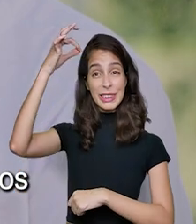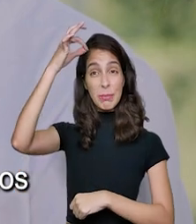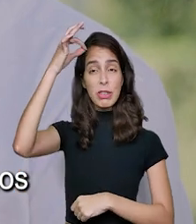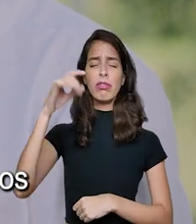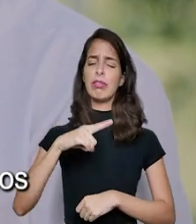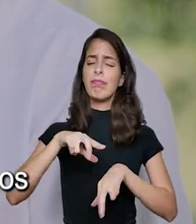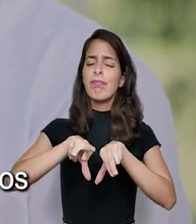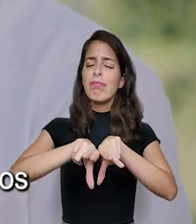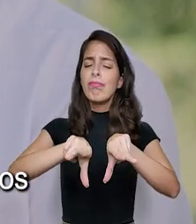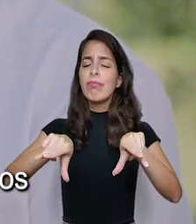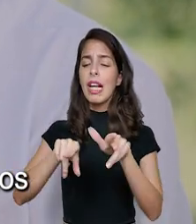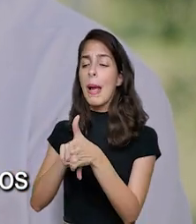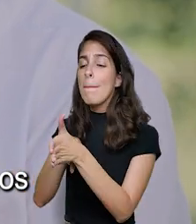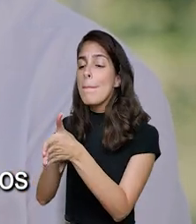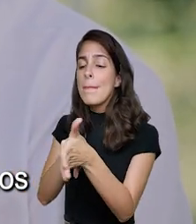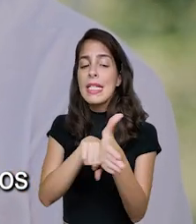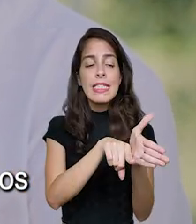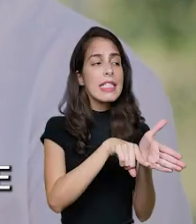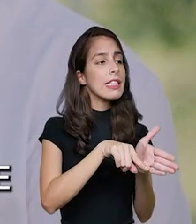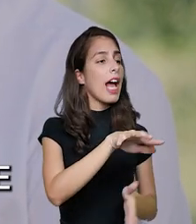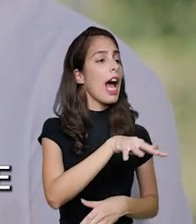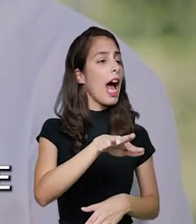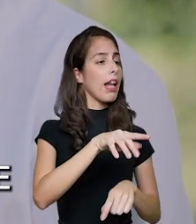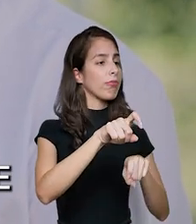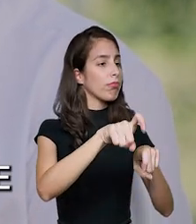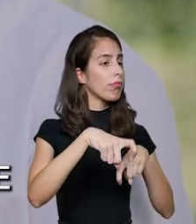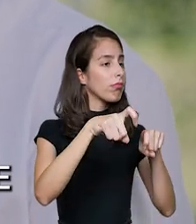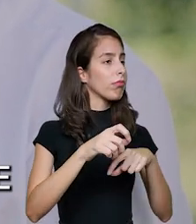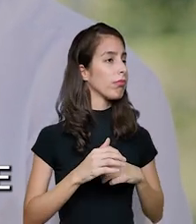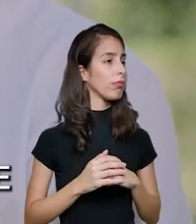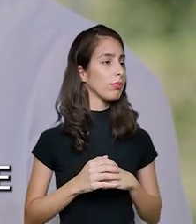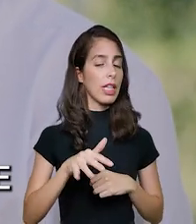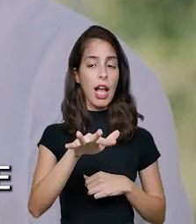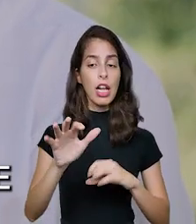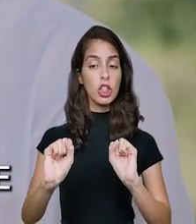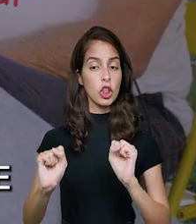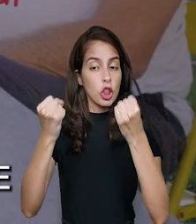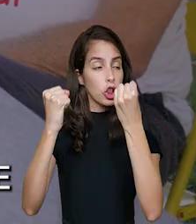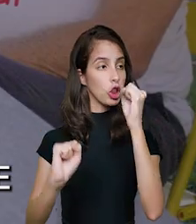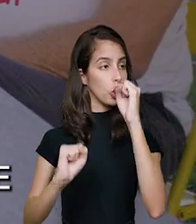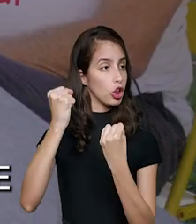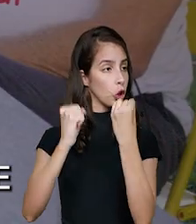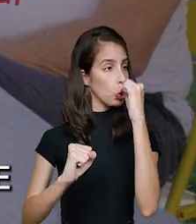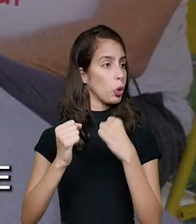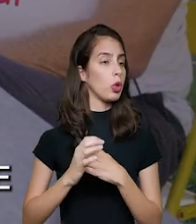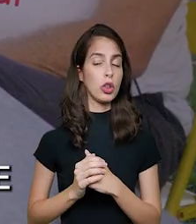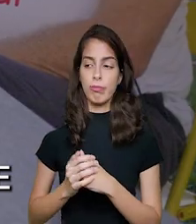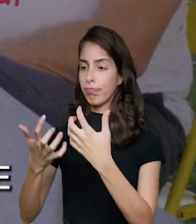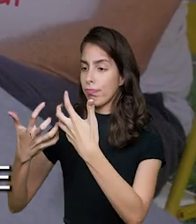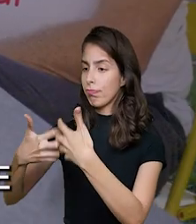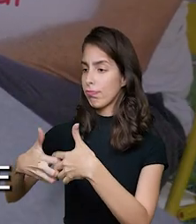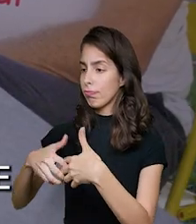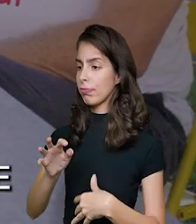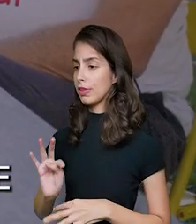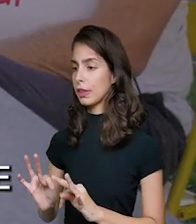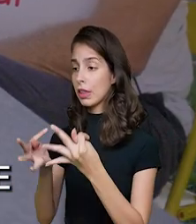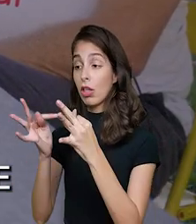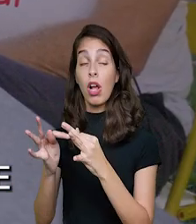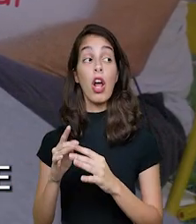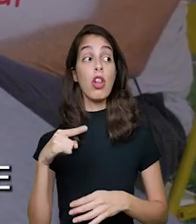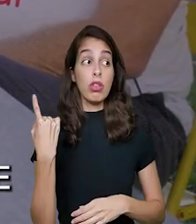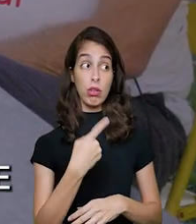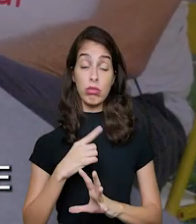industrial enfim na área humana enfim nós somos uma instituição complexa nesse sentido uhum né de muitas atividades com muitas